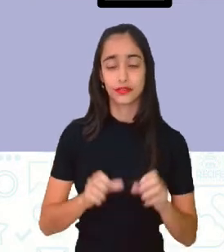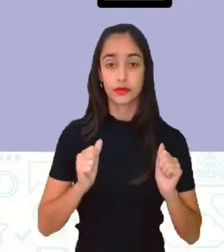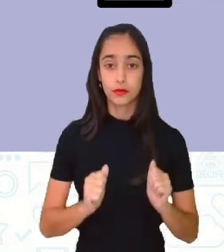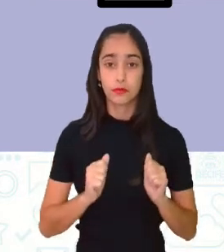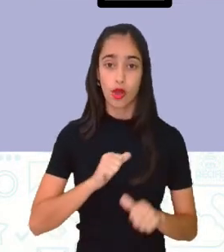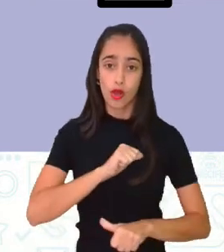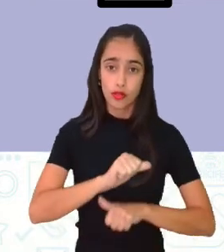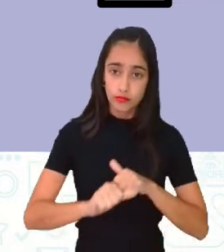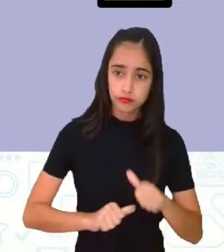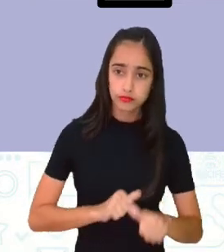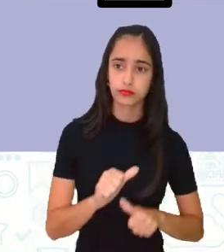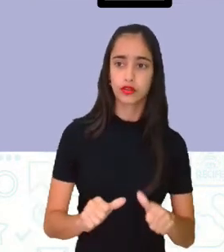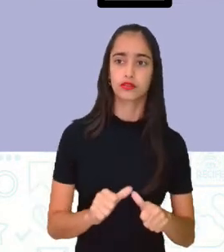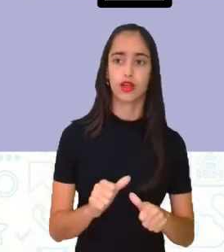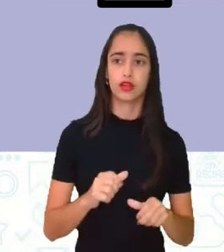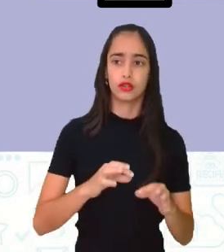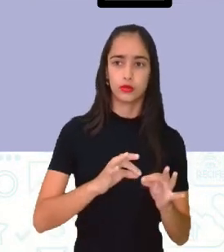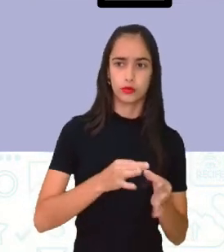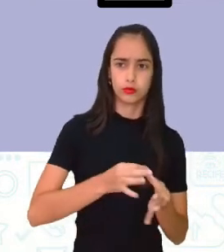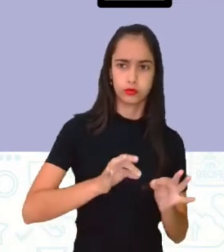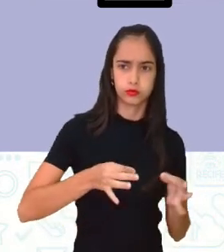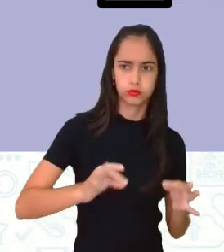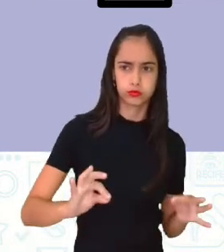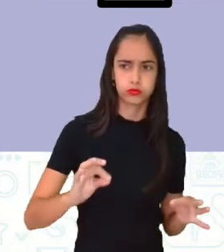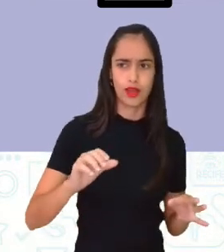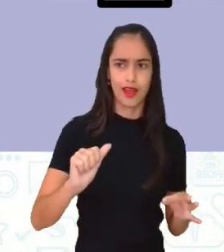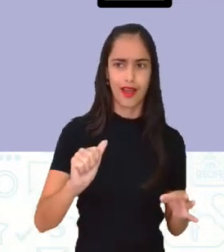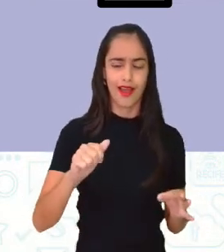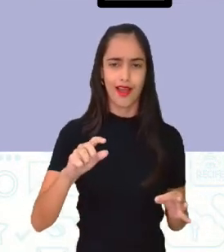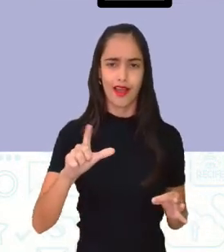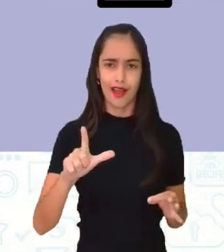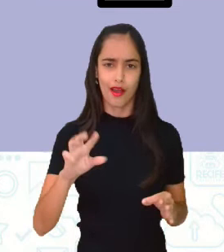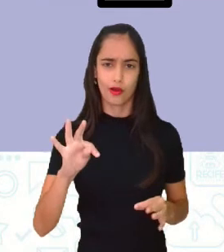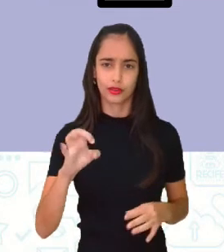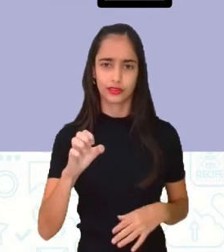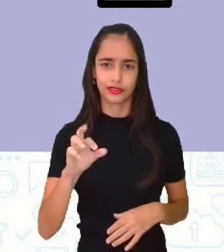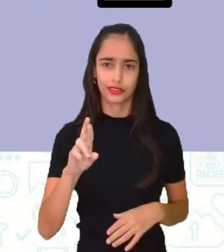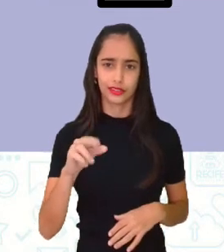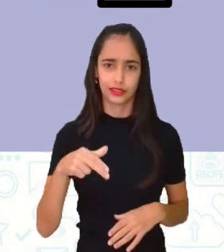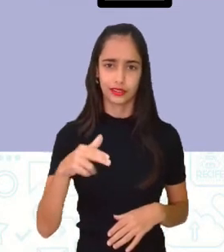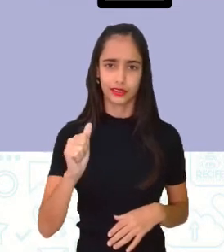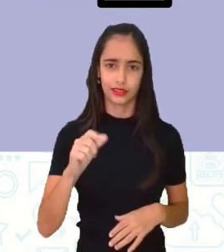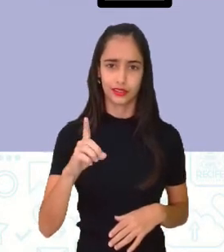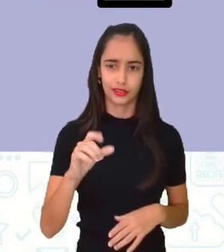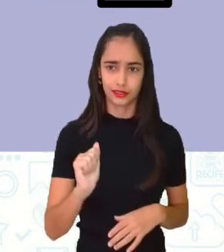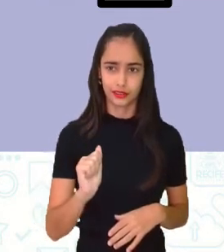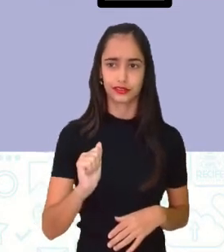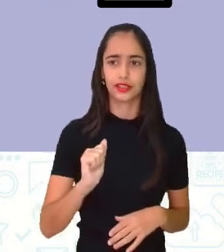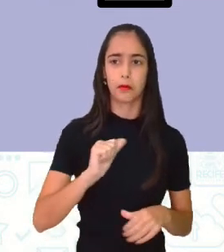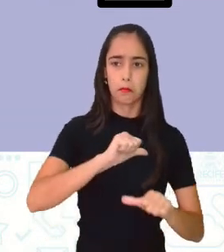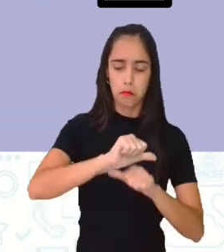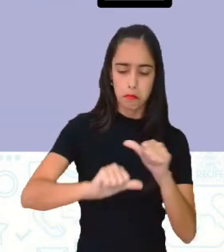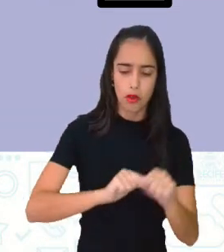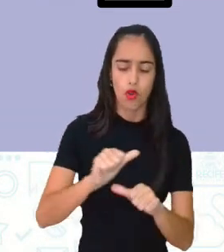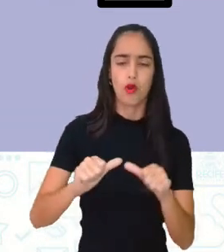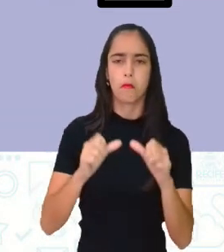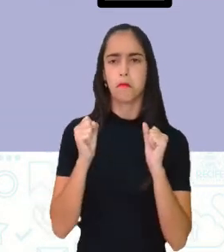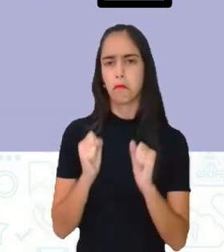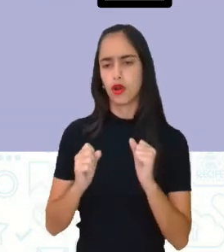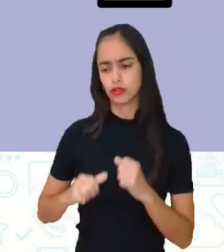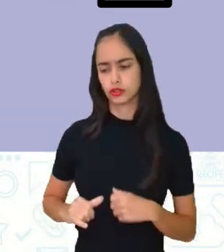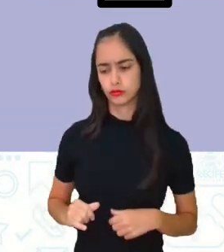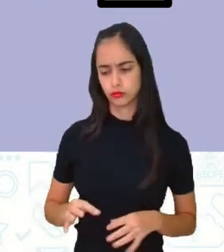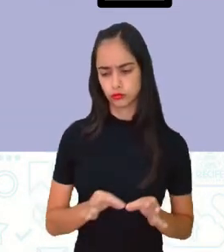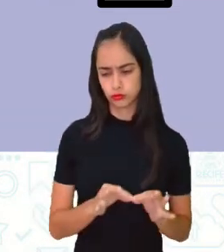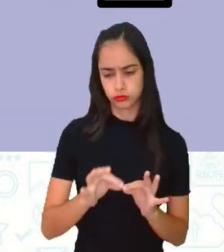corrente alternada em uma corrente elétrica, então em uma corrente contínua, desculpem aí, essa corrente